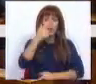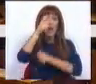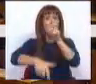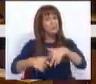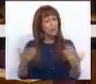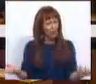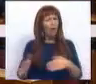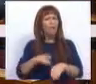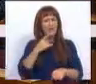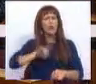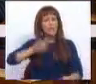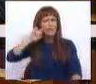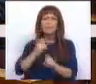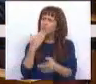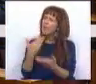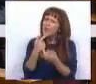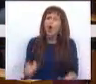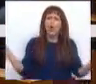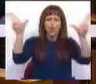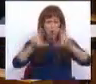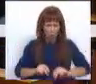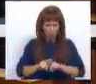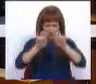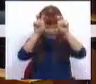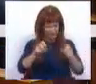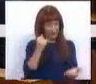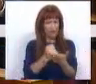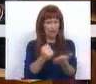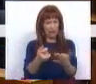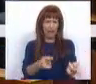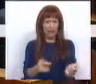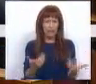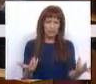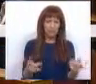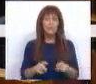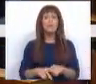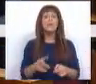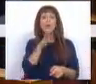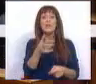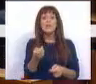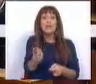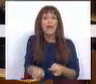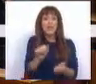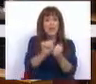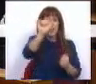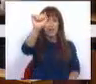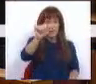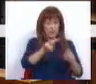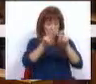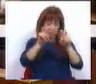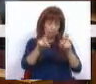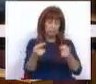tivessem que requerer uma renovação destes certificados. recordo que no anterior diploma, desde que